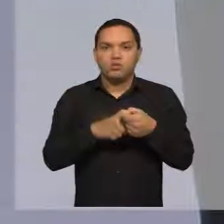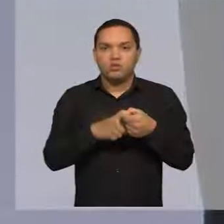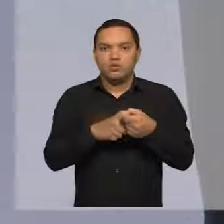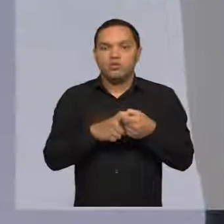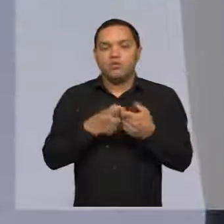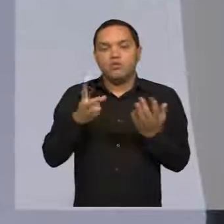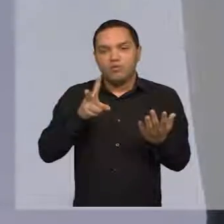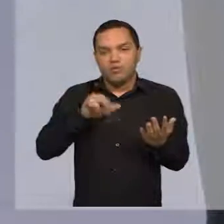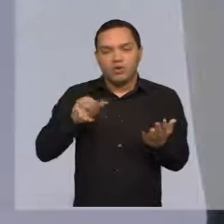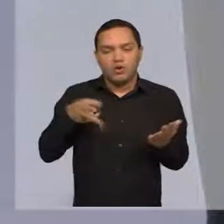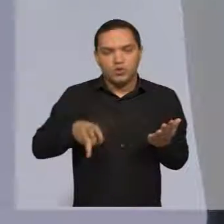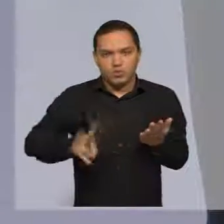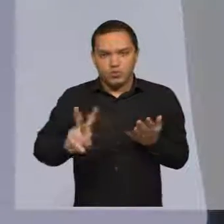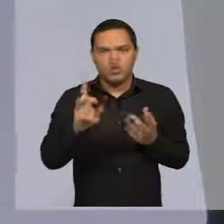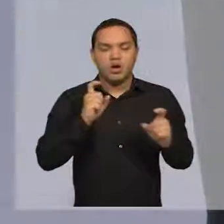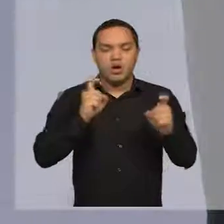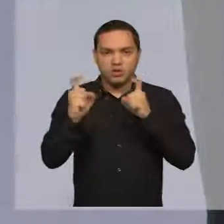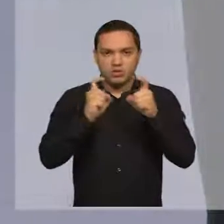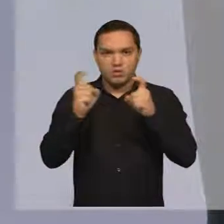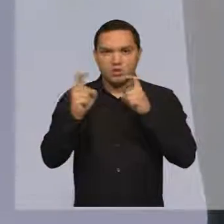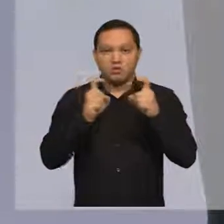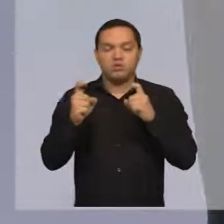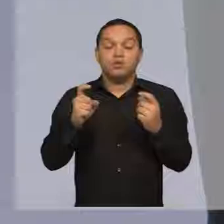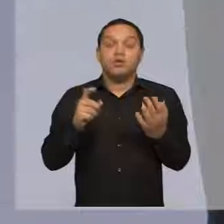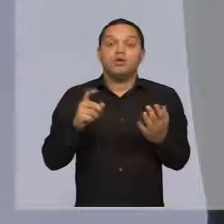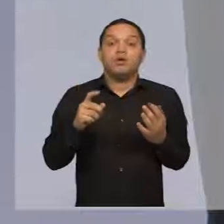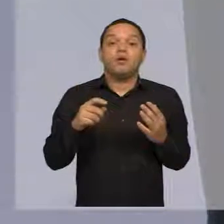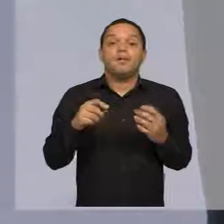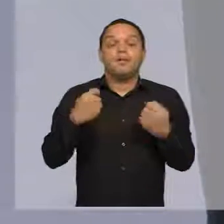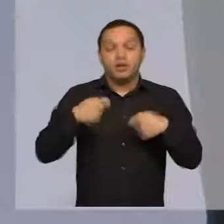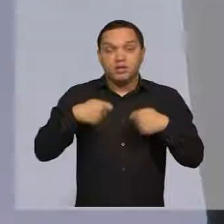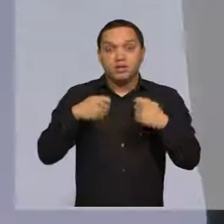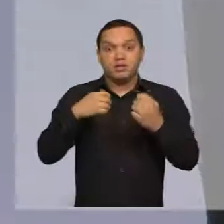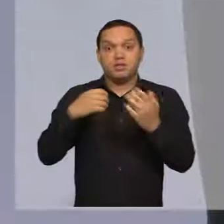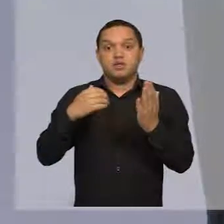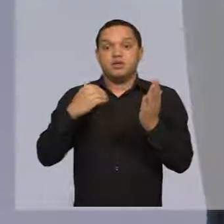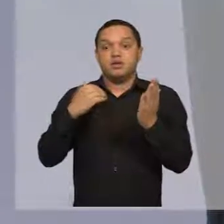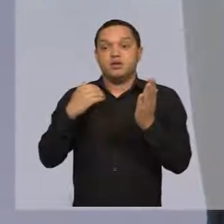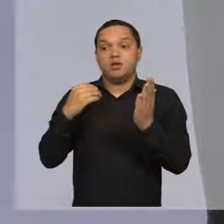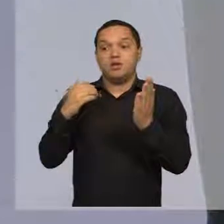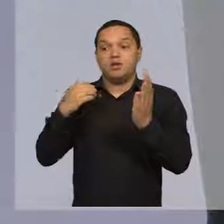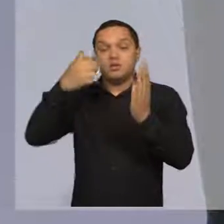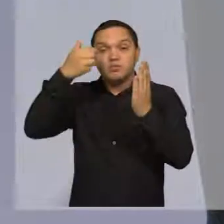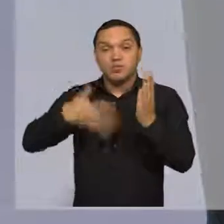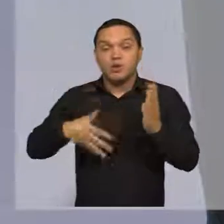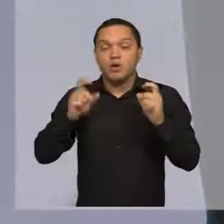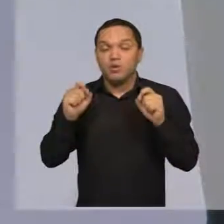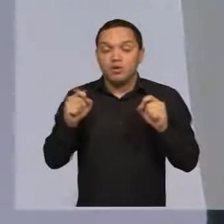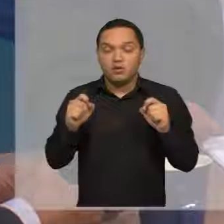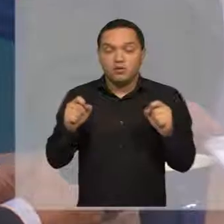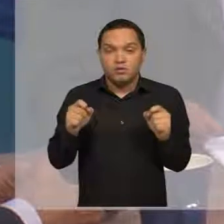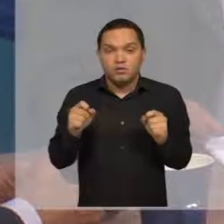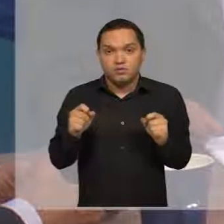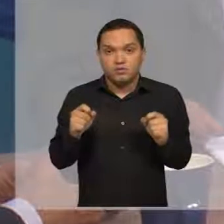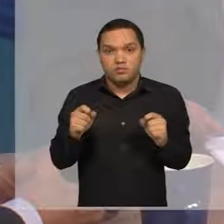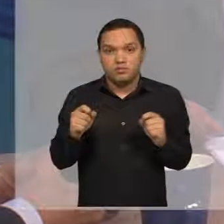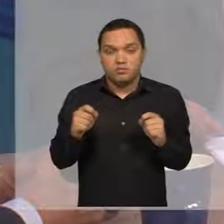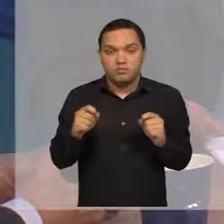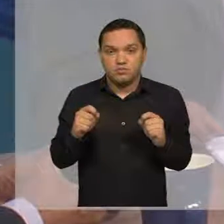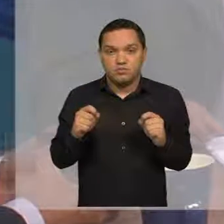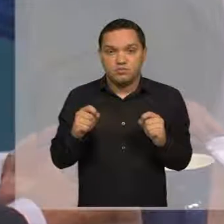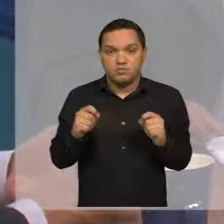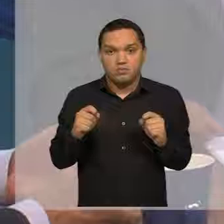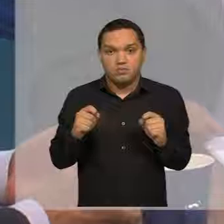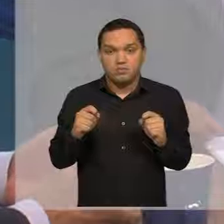vamos sequenciar essa discussão, não esquecendo de colocar na pauta, obviamente, a medida,